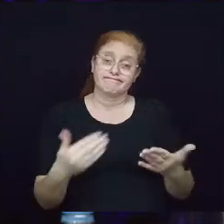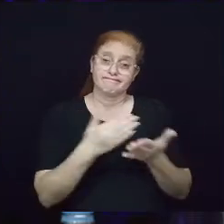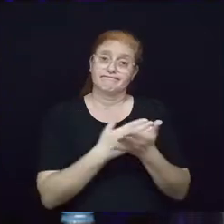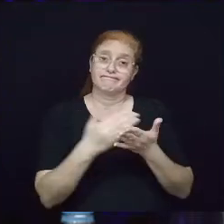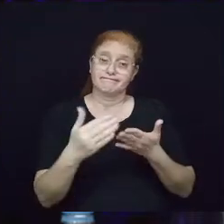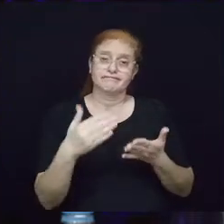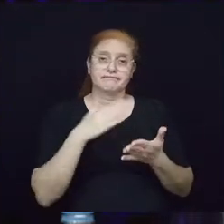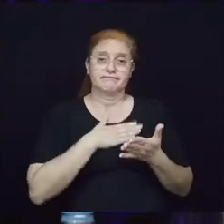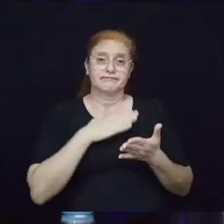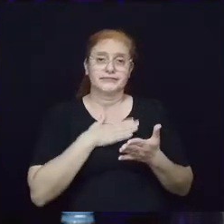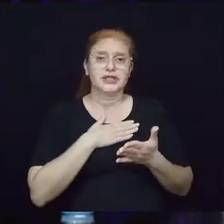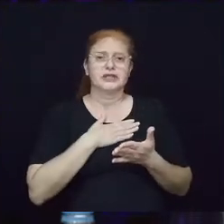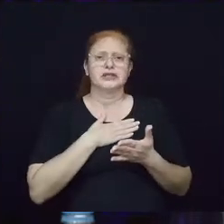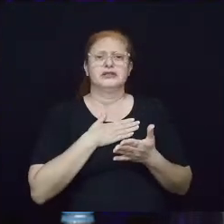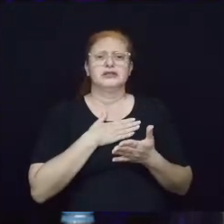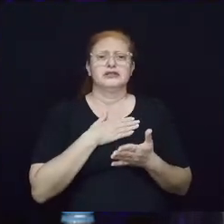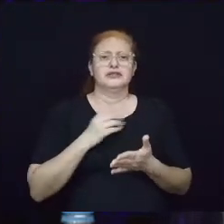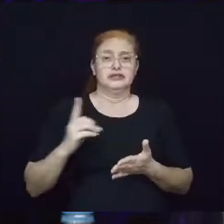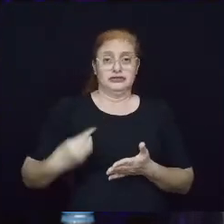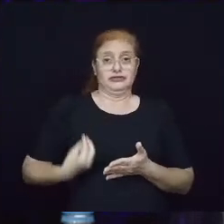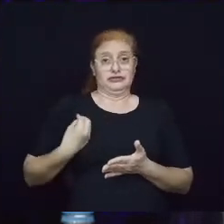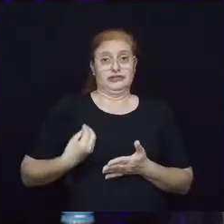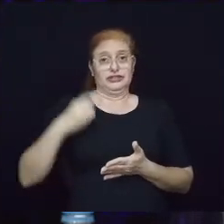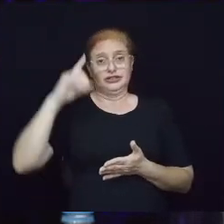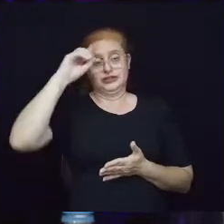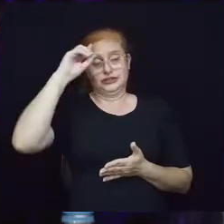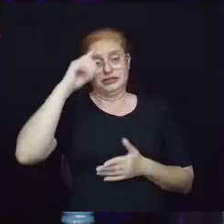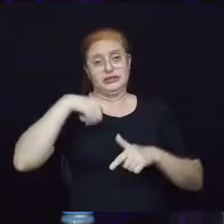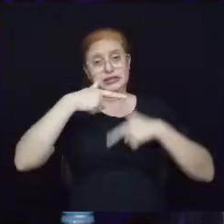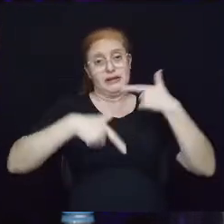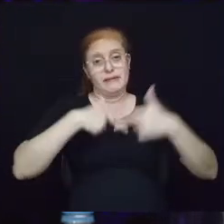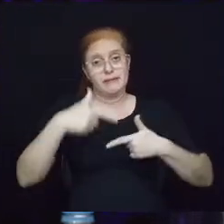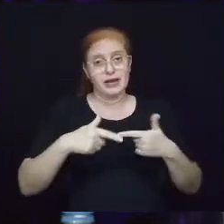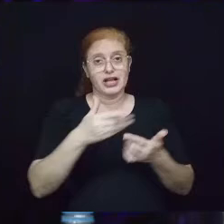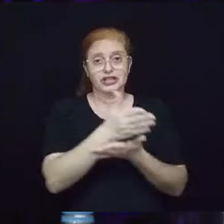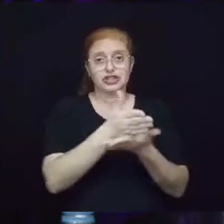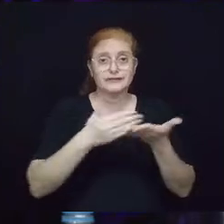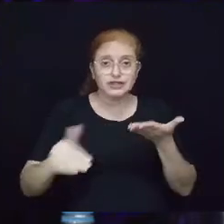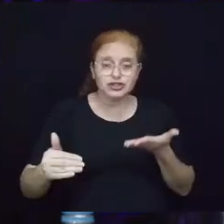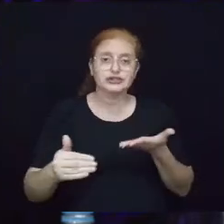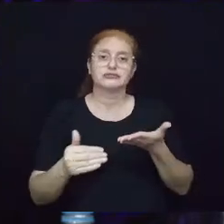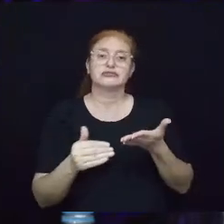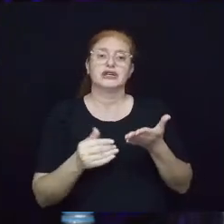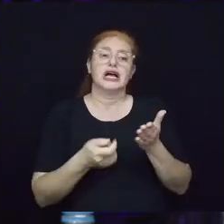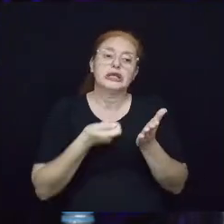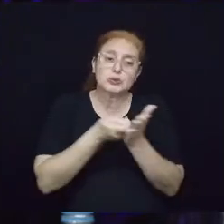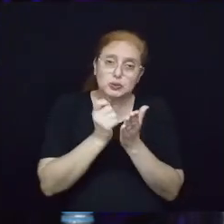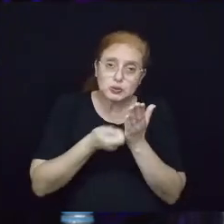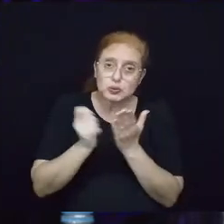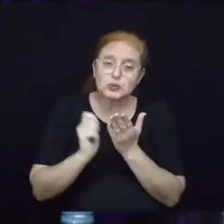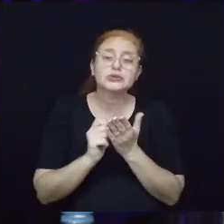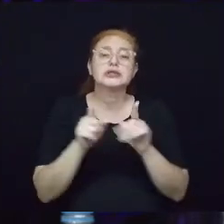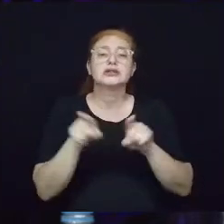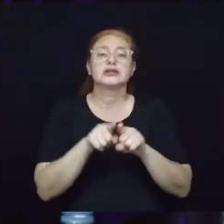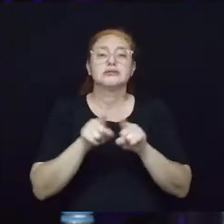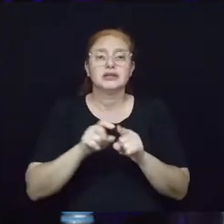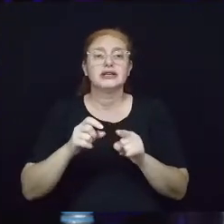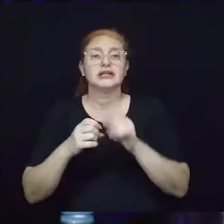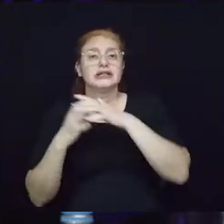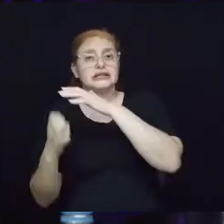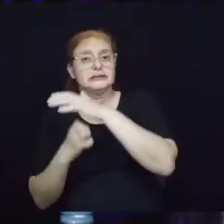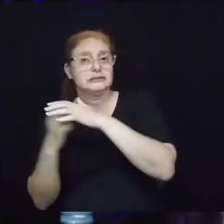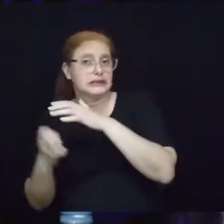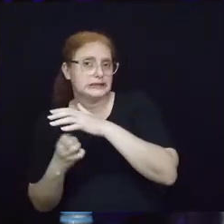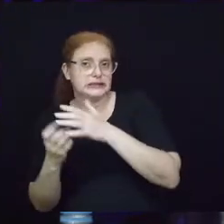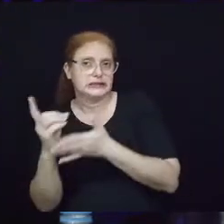partir disso, meu cotidiano de trabalho ficou dividido entre a Design Toon e a escultura em madeira. Então,